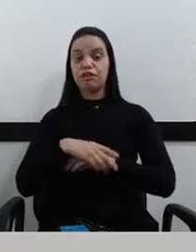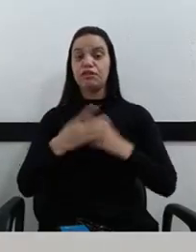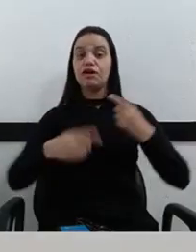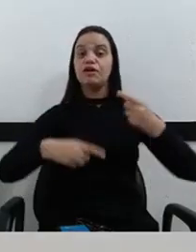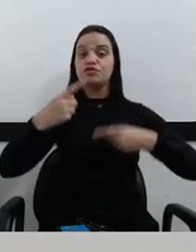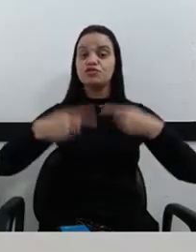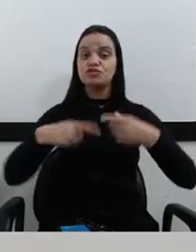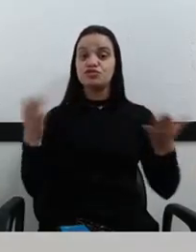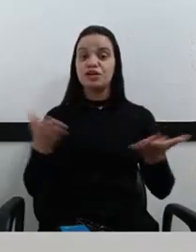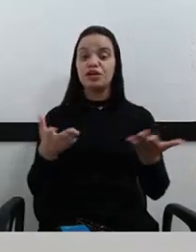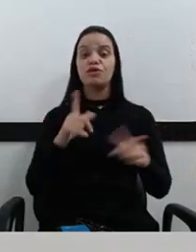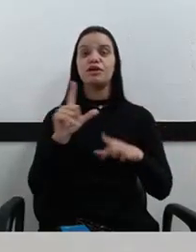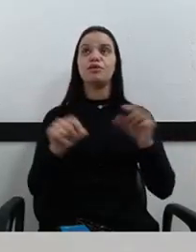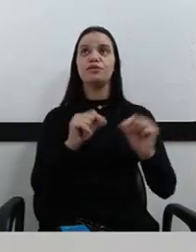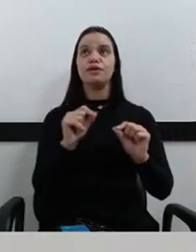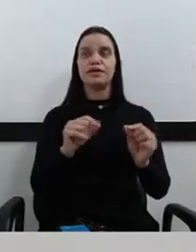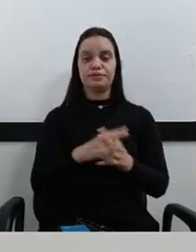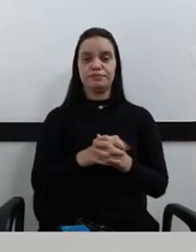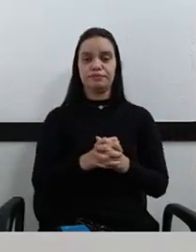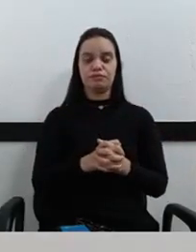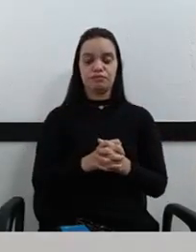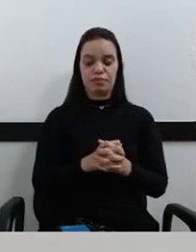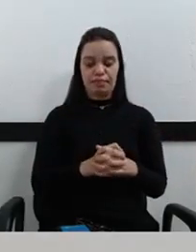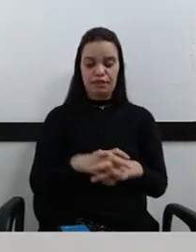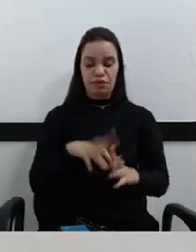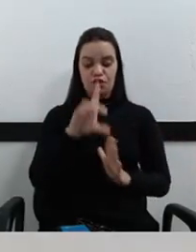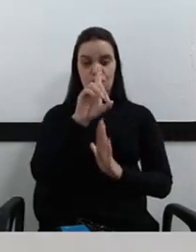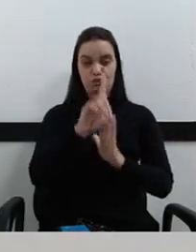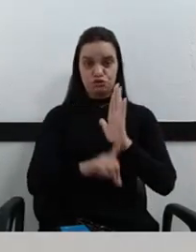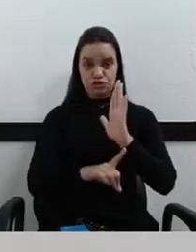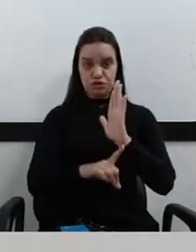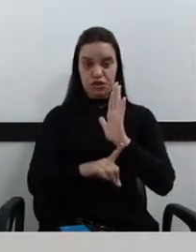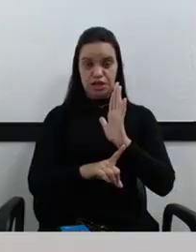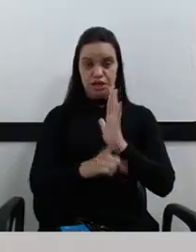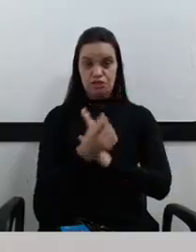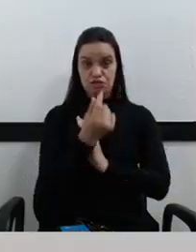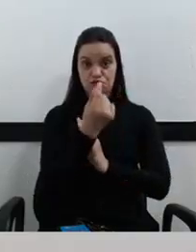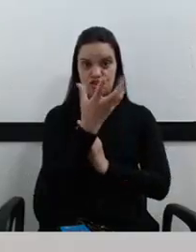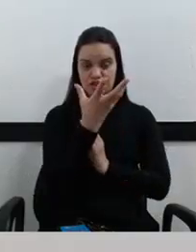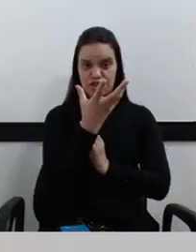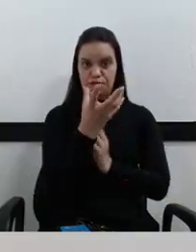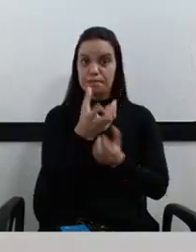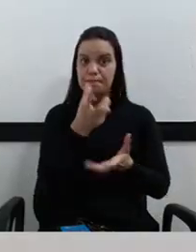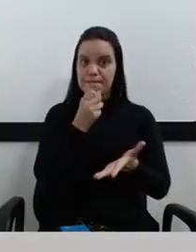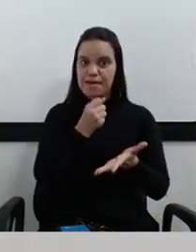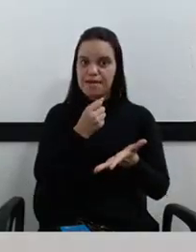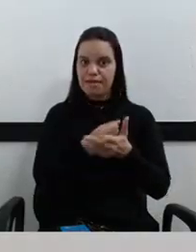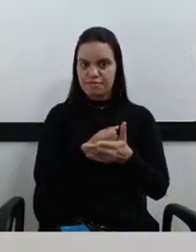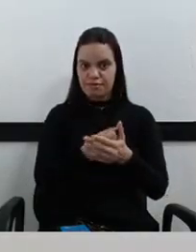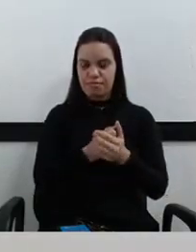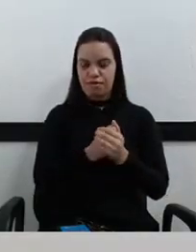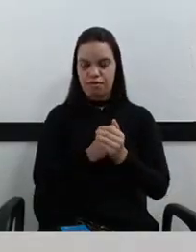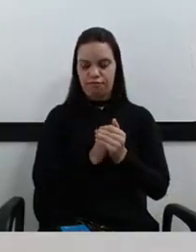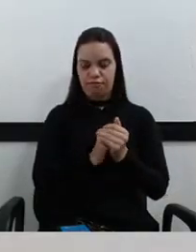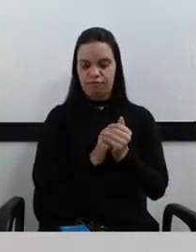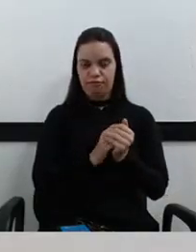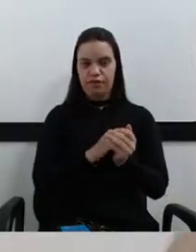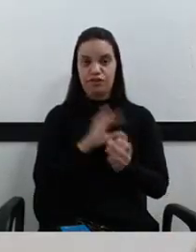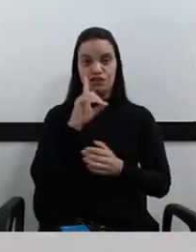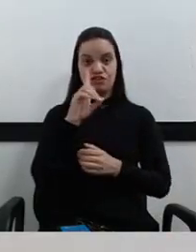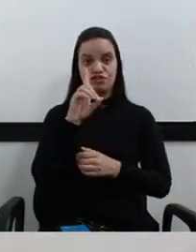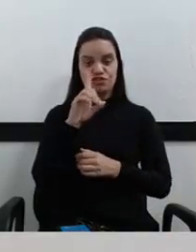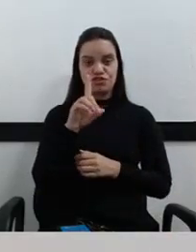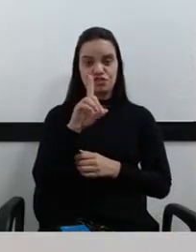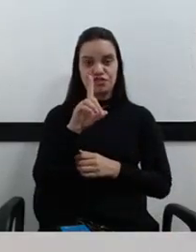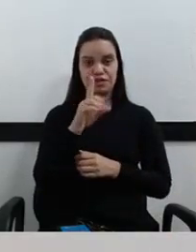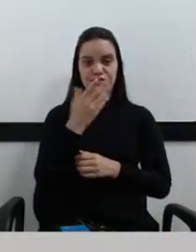é esse espaço, que é o direito de receber a indenização pelo indeferimento do gozo de dias